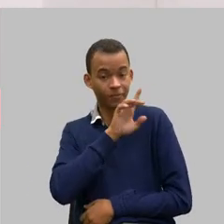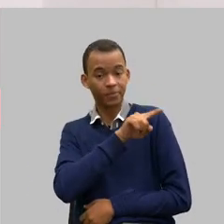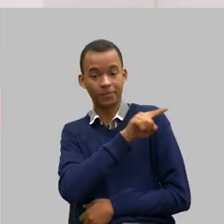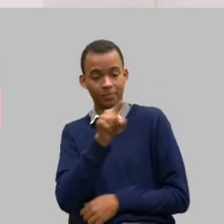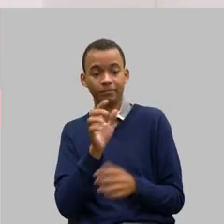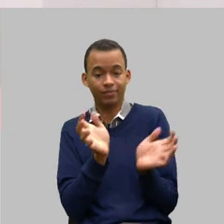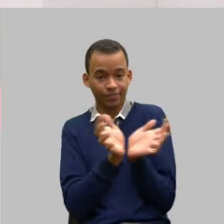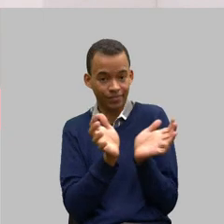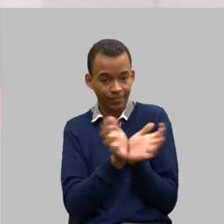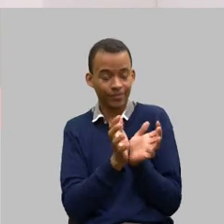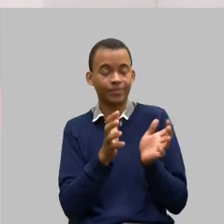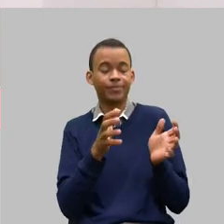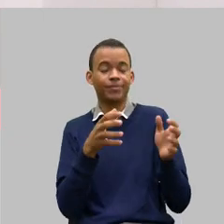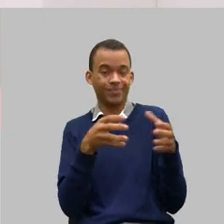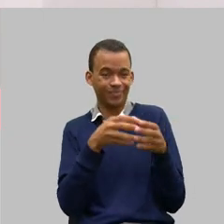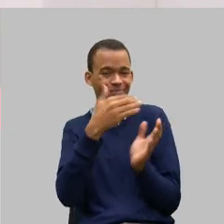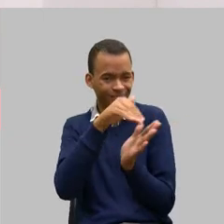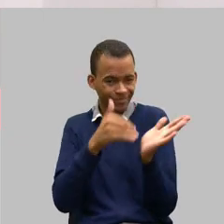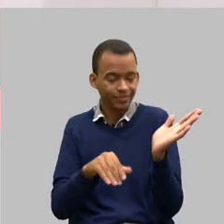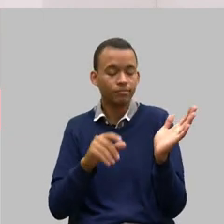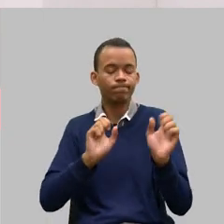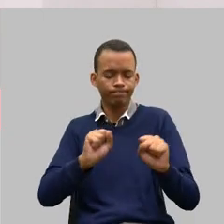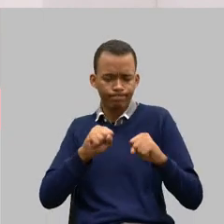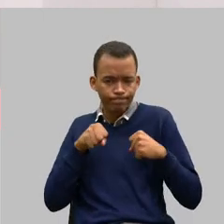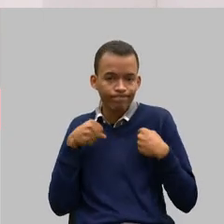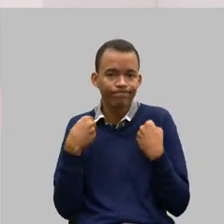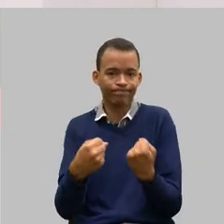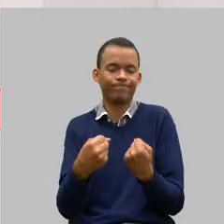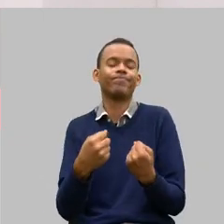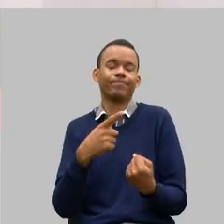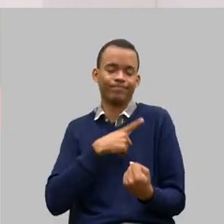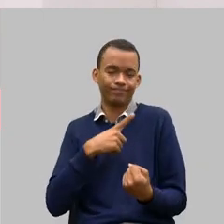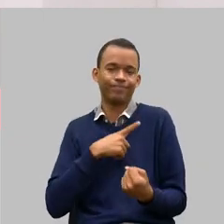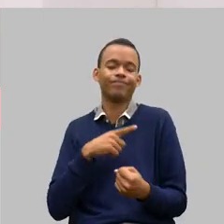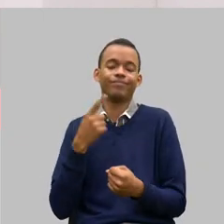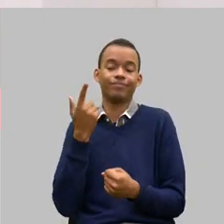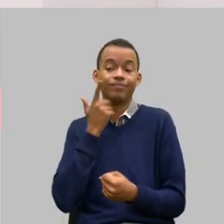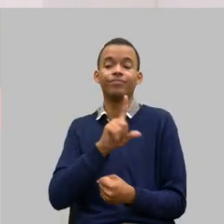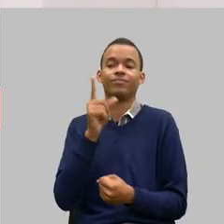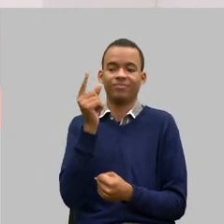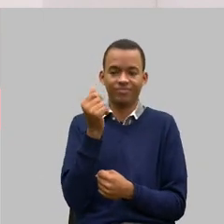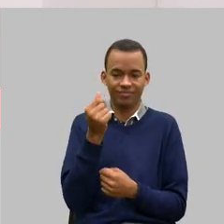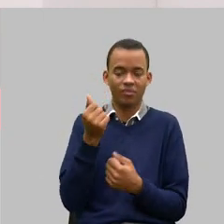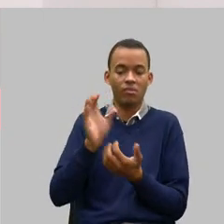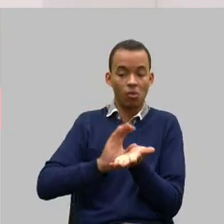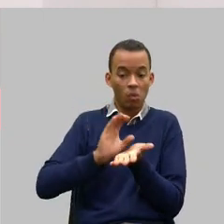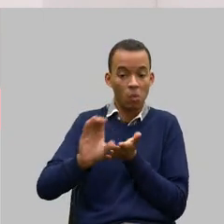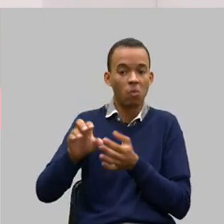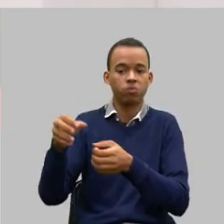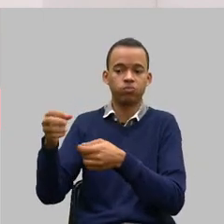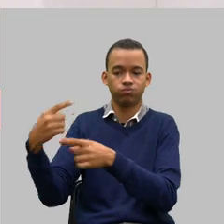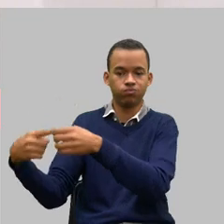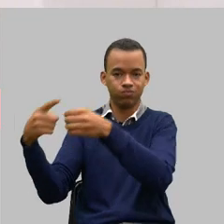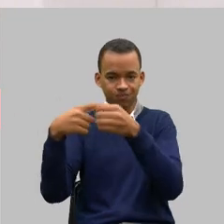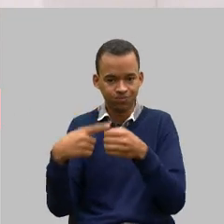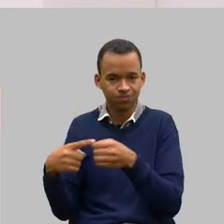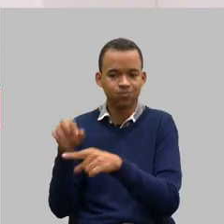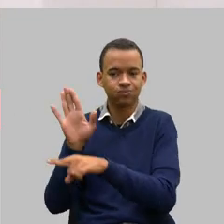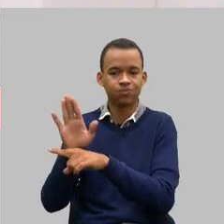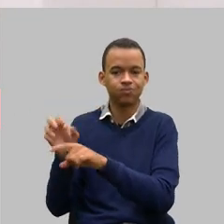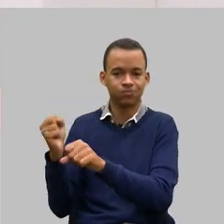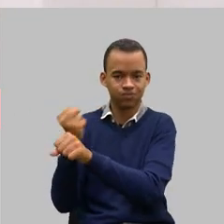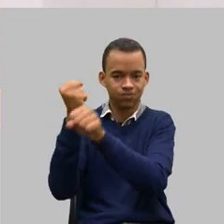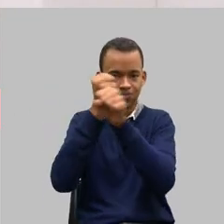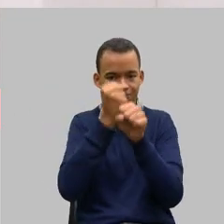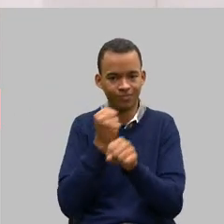medida esforços de fazer com que realmente eh os recursos cheguem na ponta que são nos municípios e a parceria que hoje